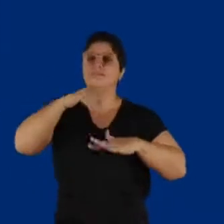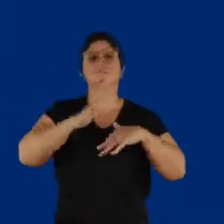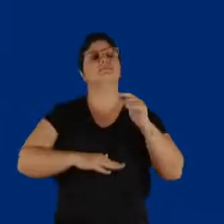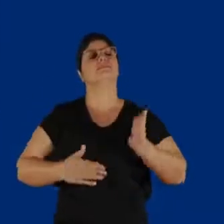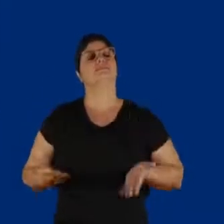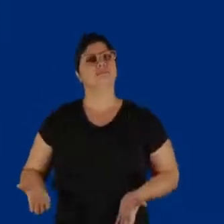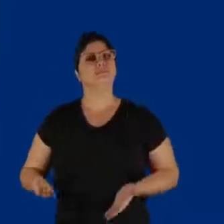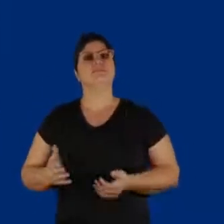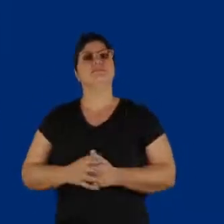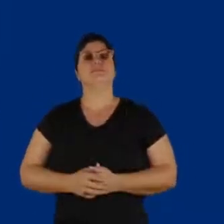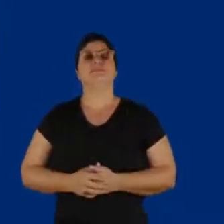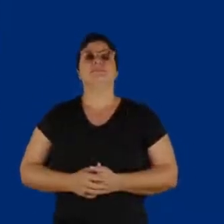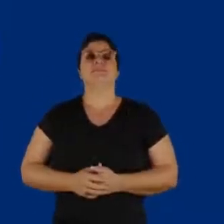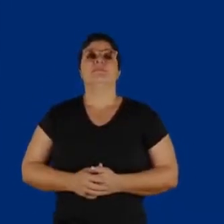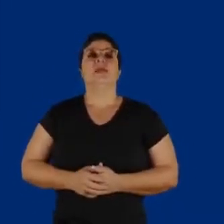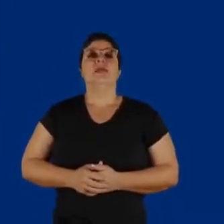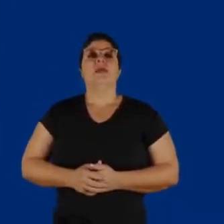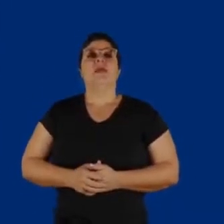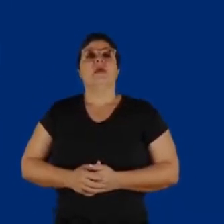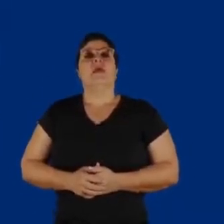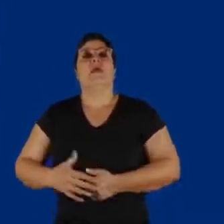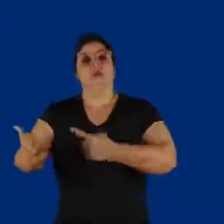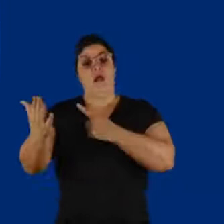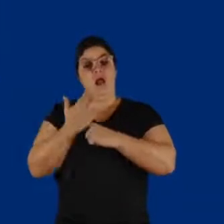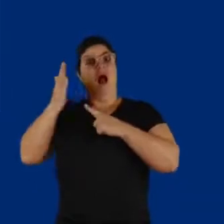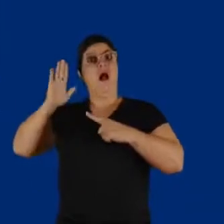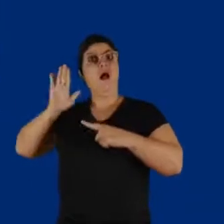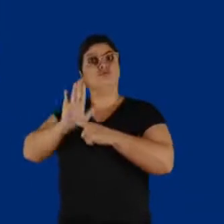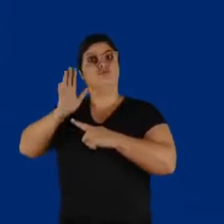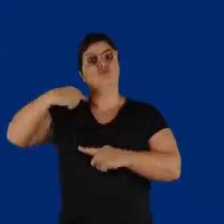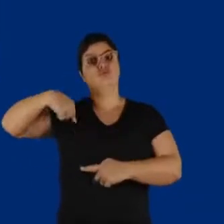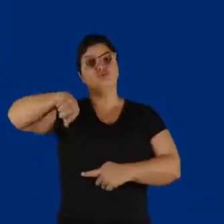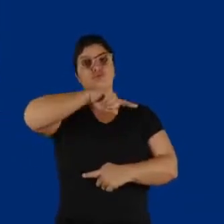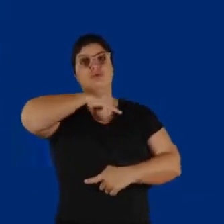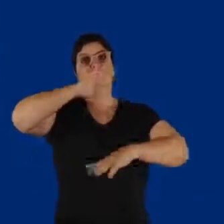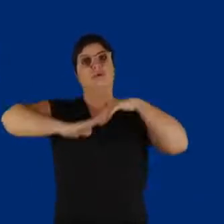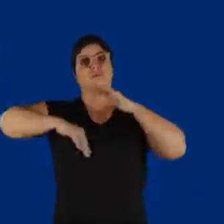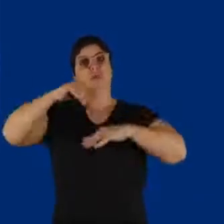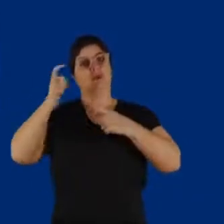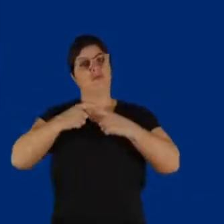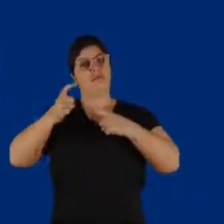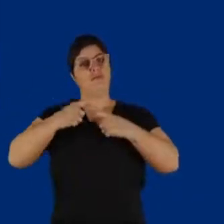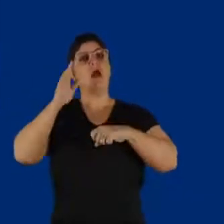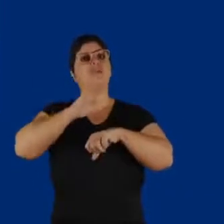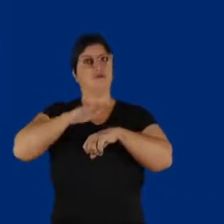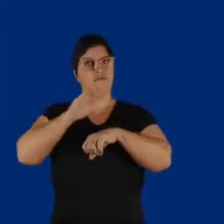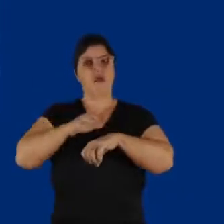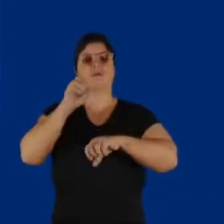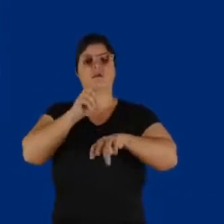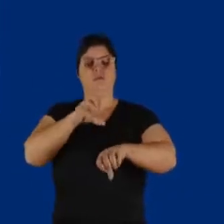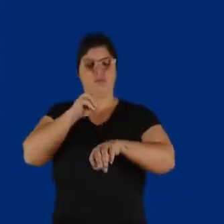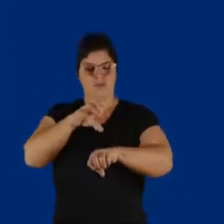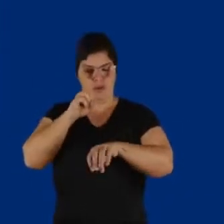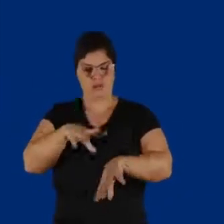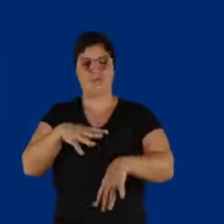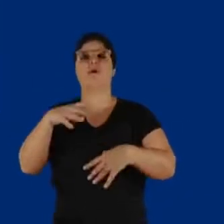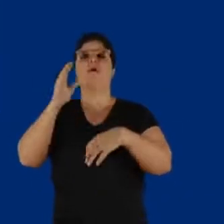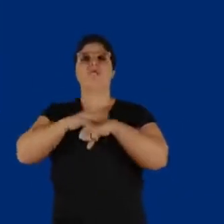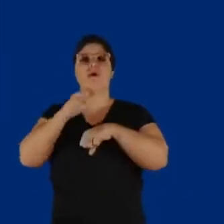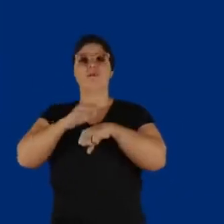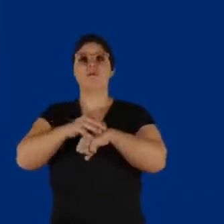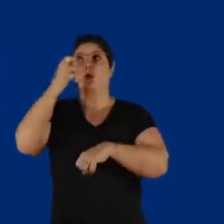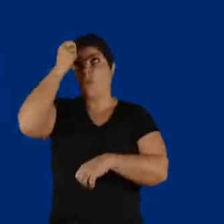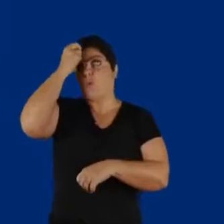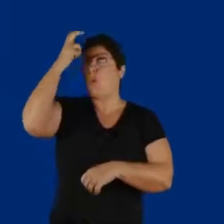né? E que vão nos ajudar a formular a nossa prática médica, a nossa prática educacional, a nossa prática